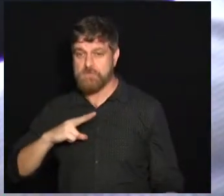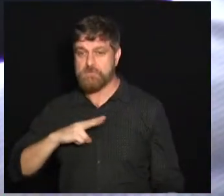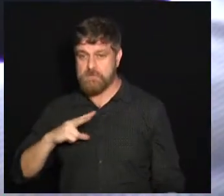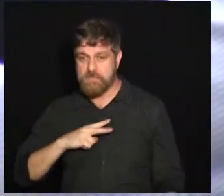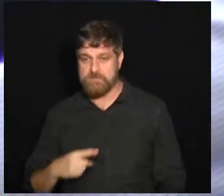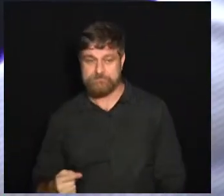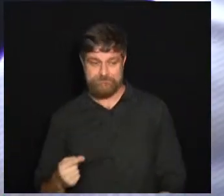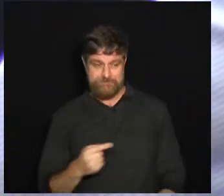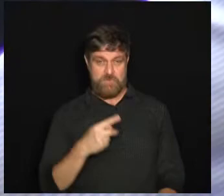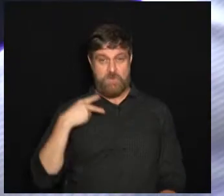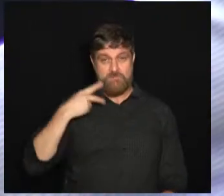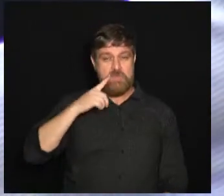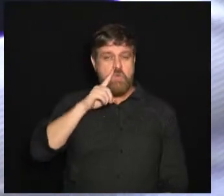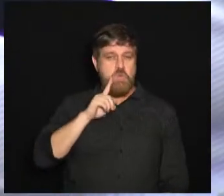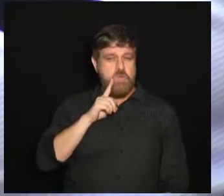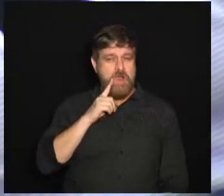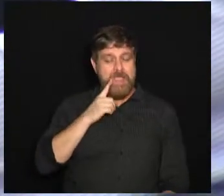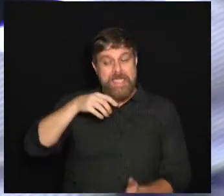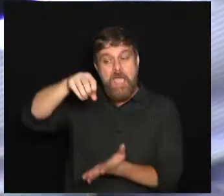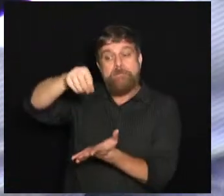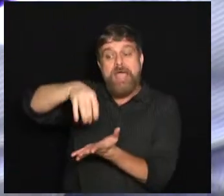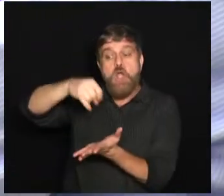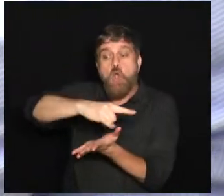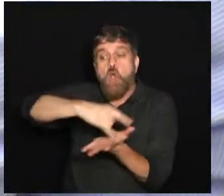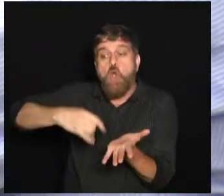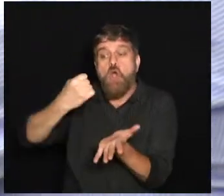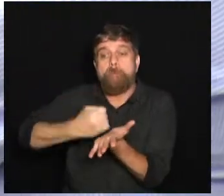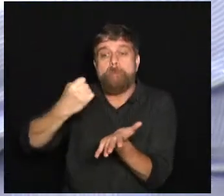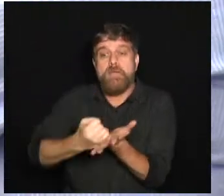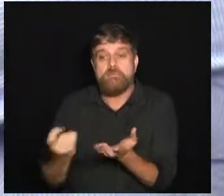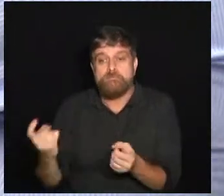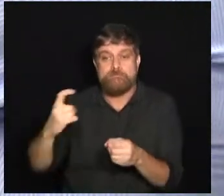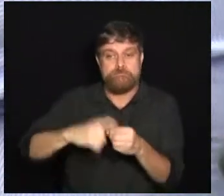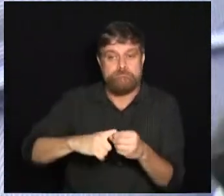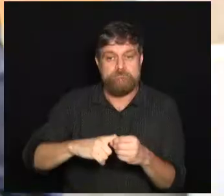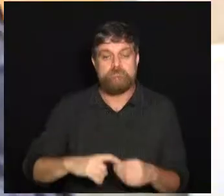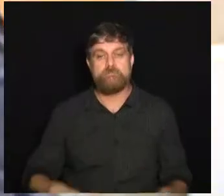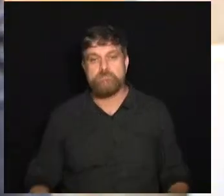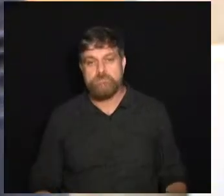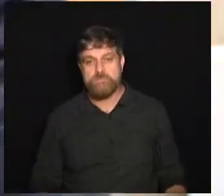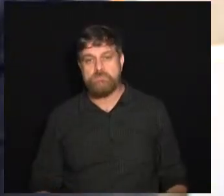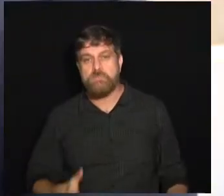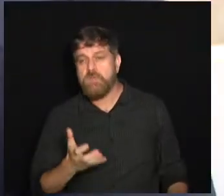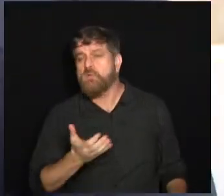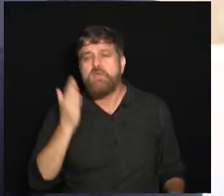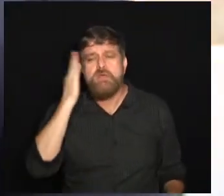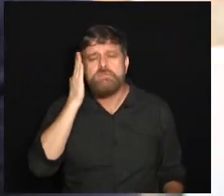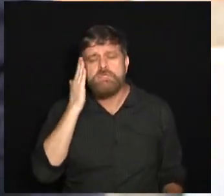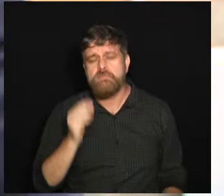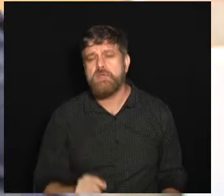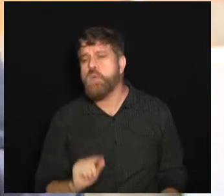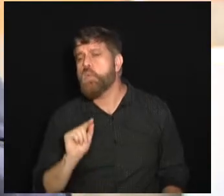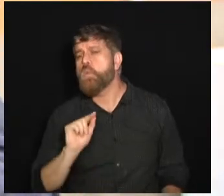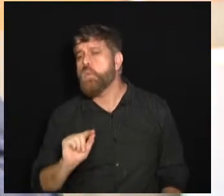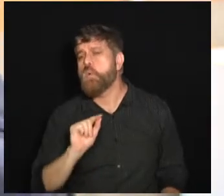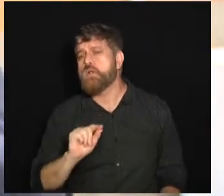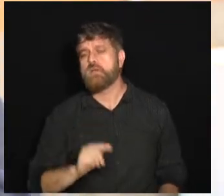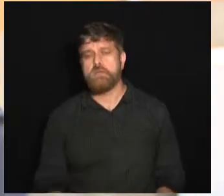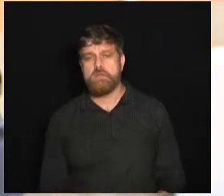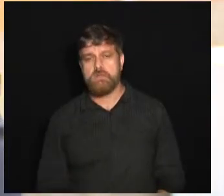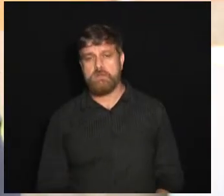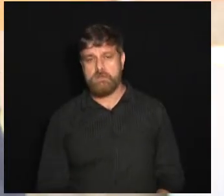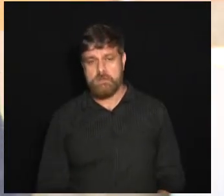O parlamentar quer uma cópia deste contrato firmado com o município. O que eu quero saber é que,